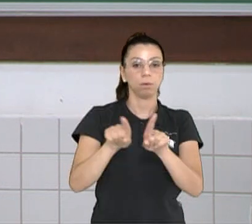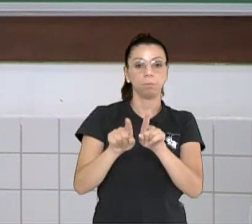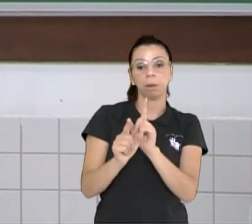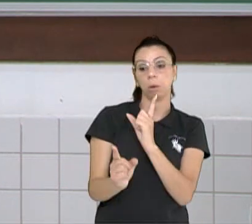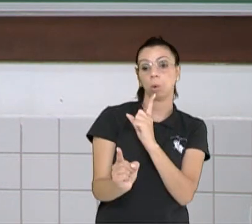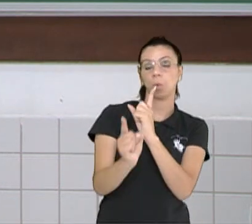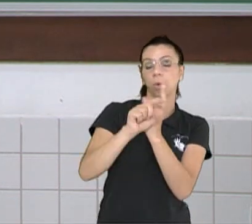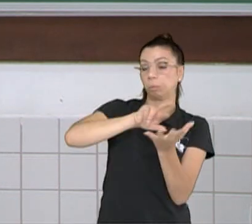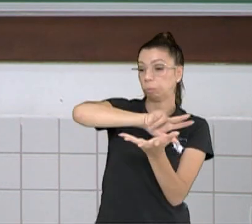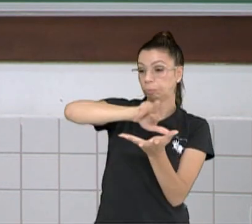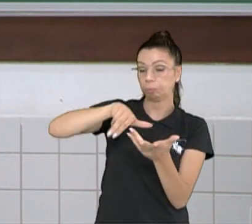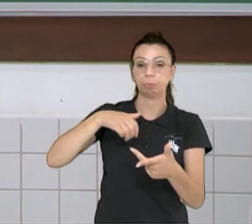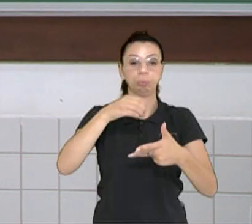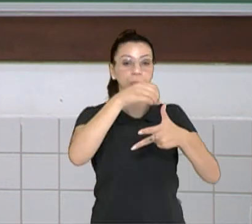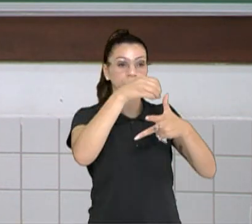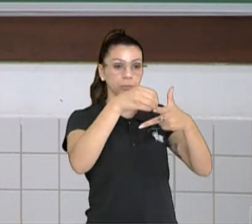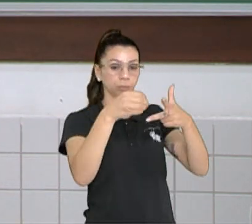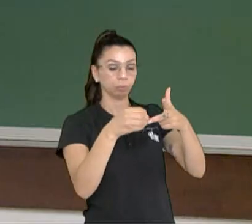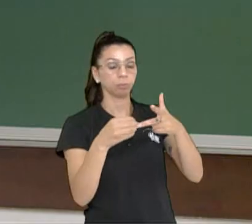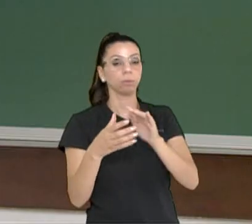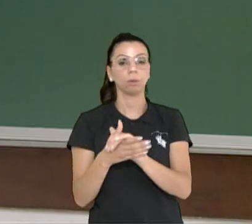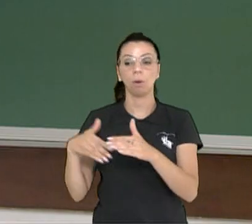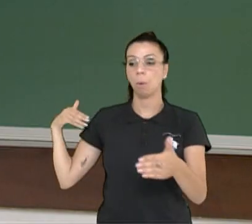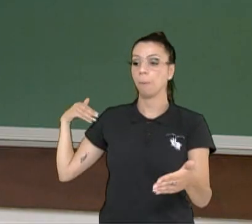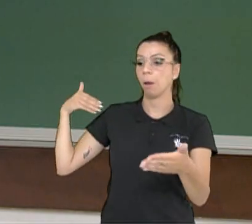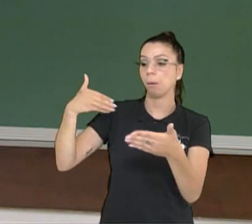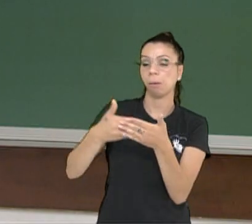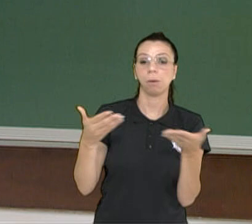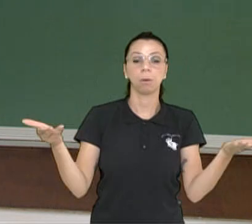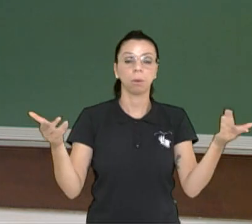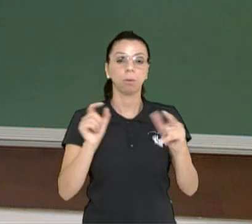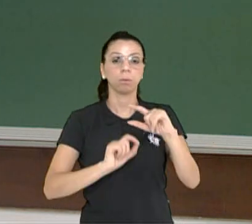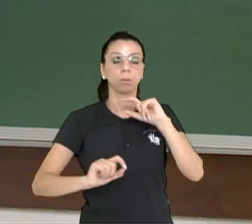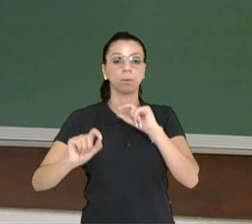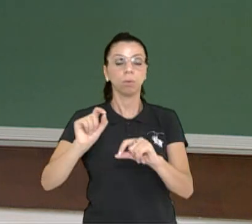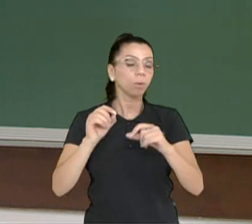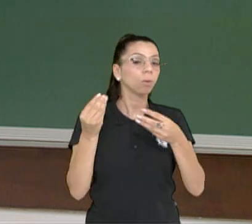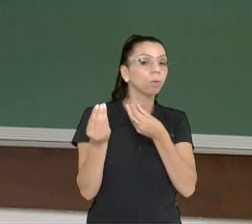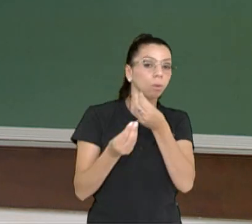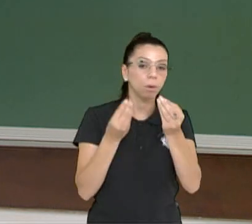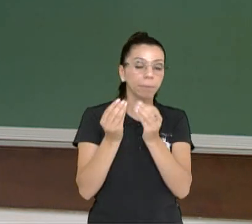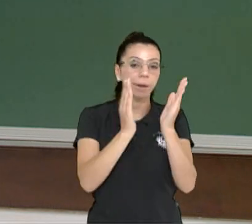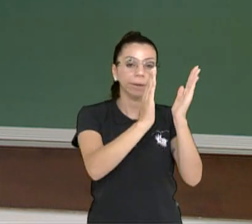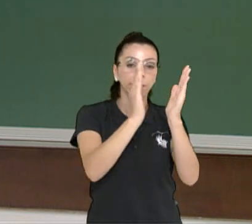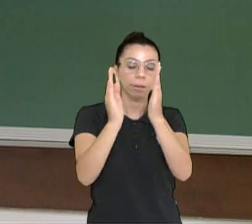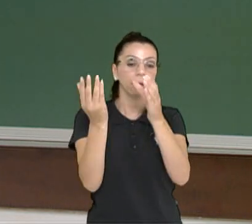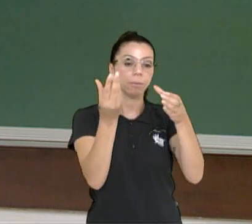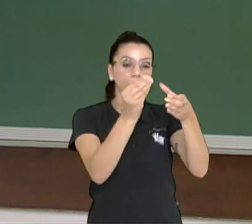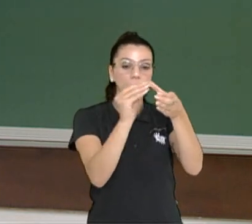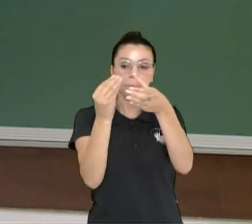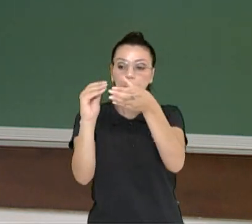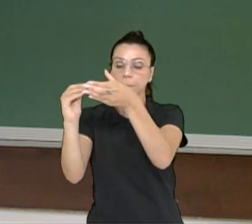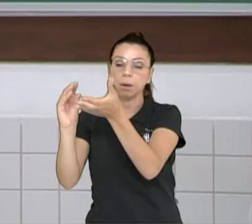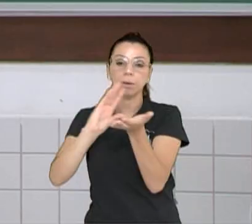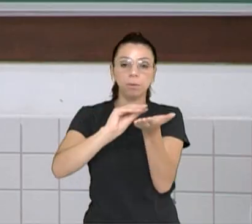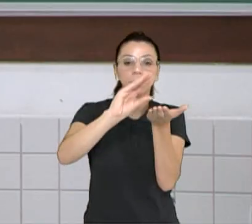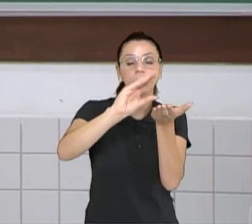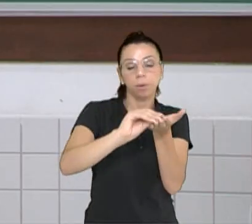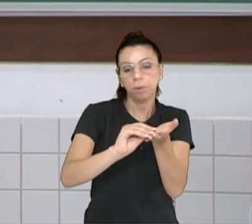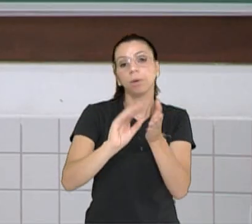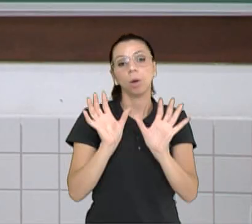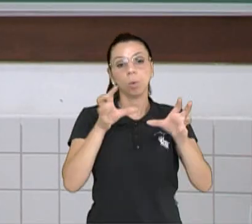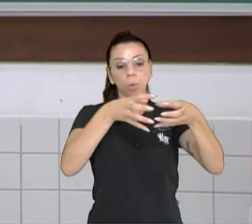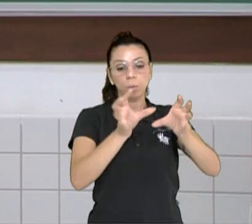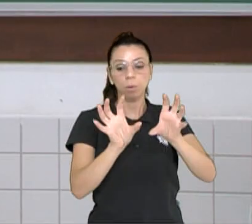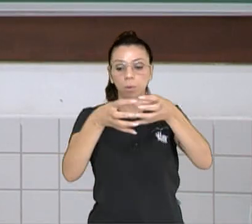vestibulares, ok? Então, durante a nossa aula de hoje, nós vimos aí como fazemos a distribuição de frequência de dados que sejam